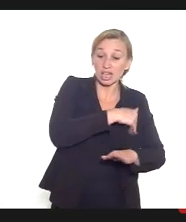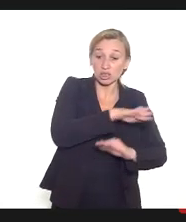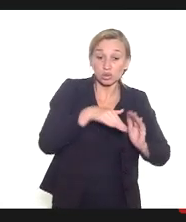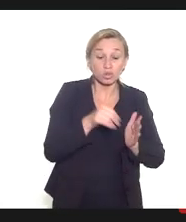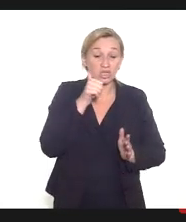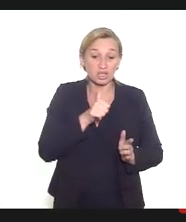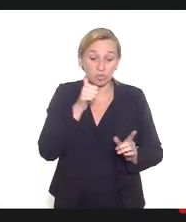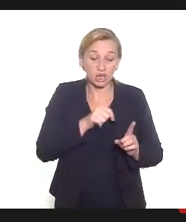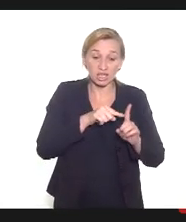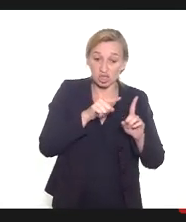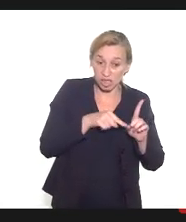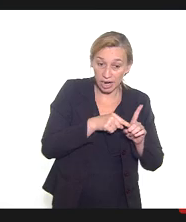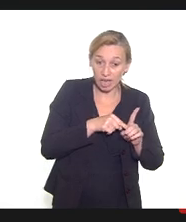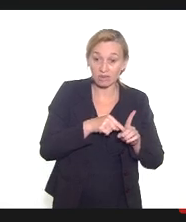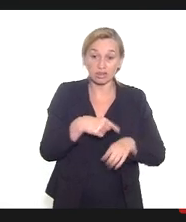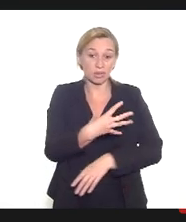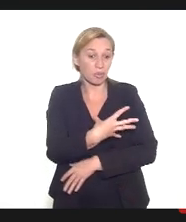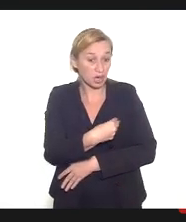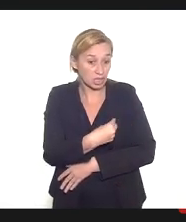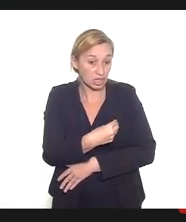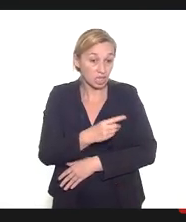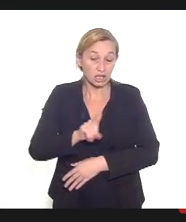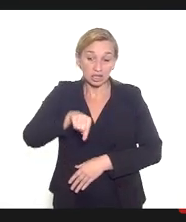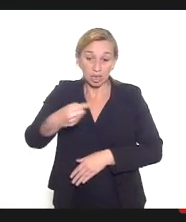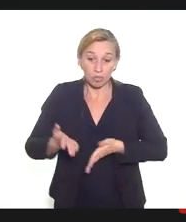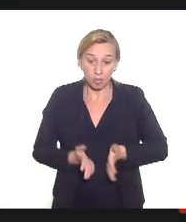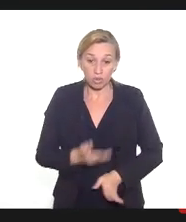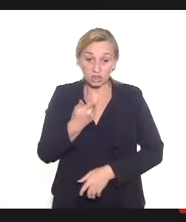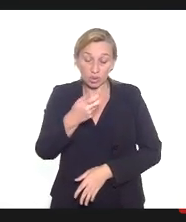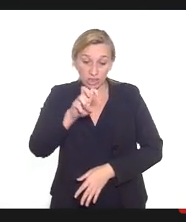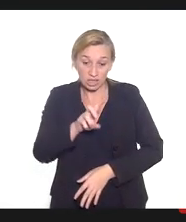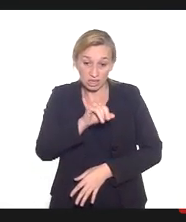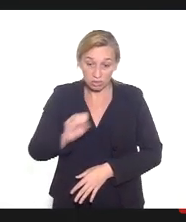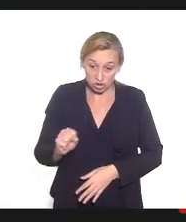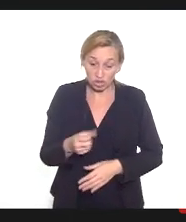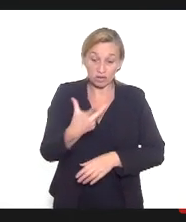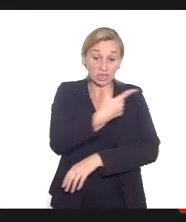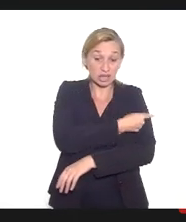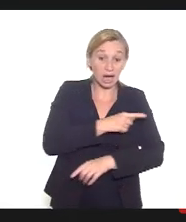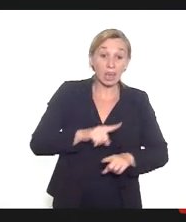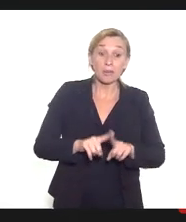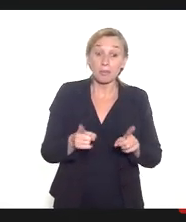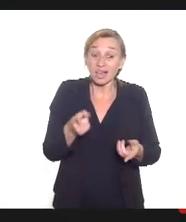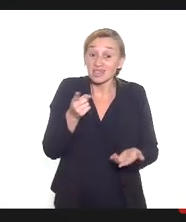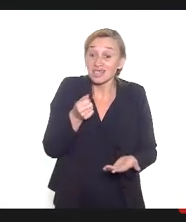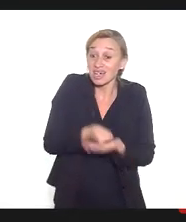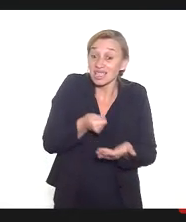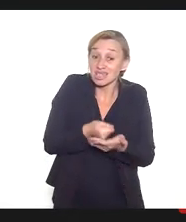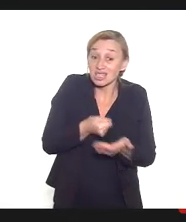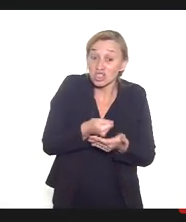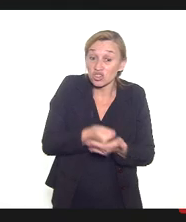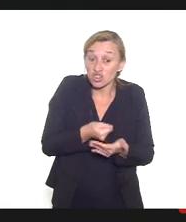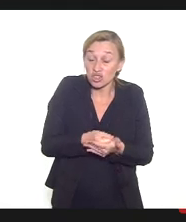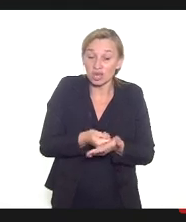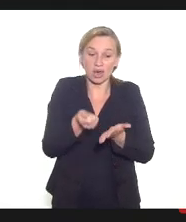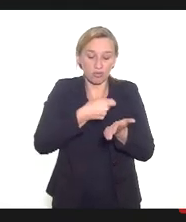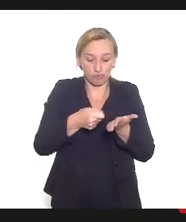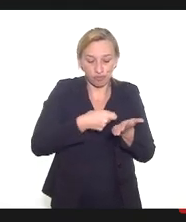independente da nota técnica porque muitos estados tomaram essa decisão mas exigir atestado e